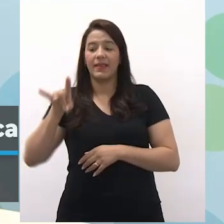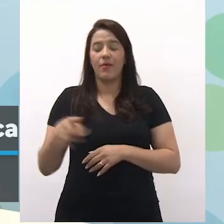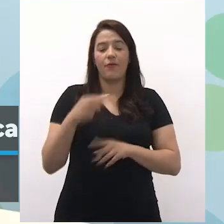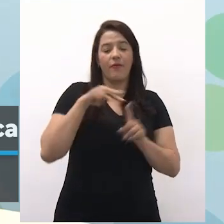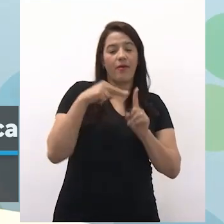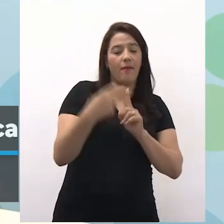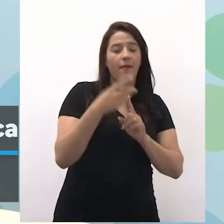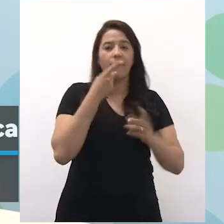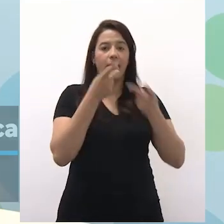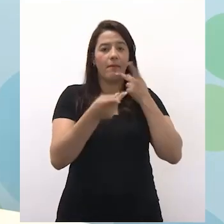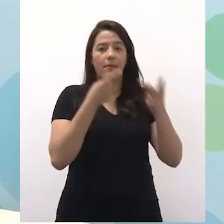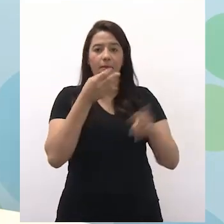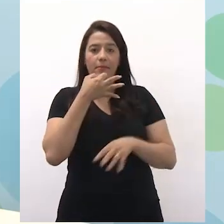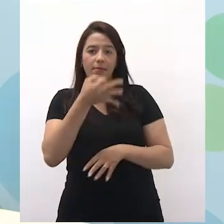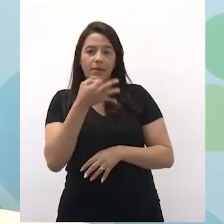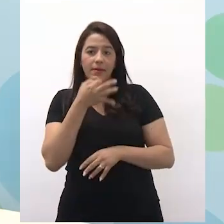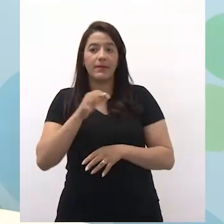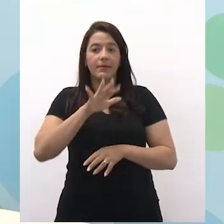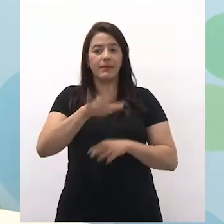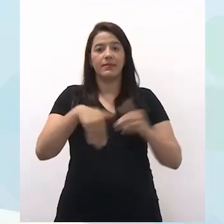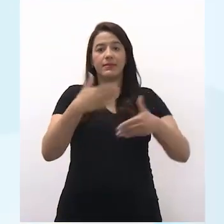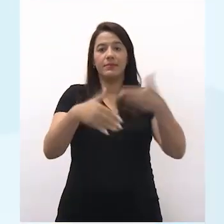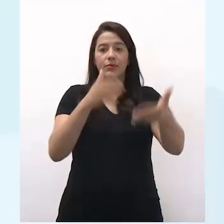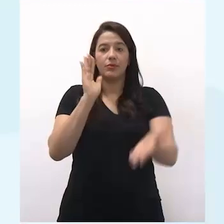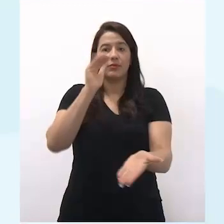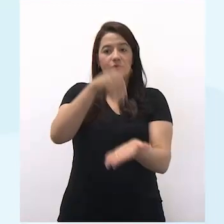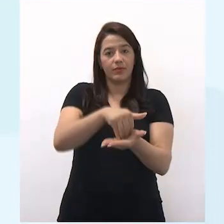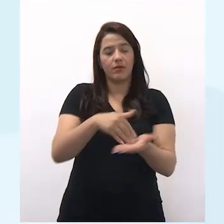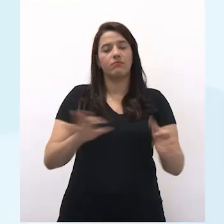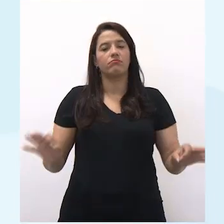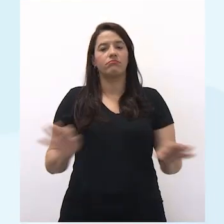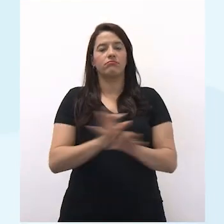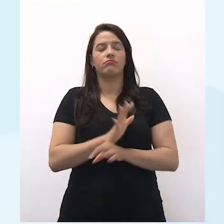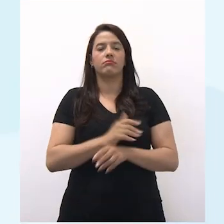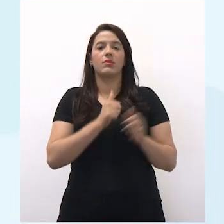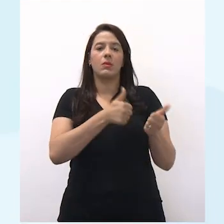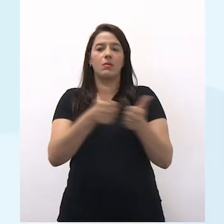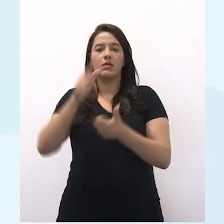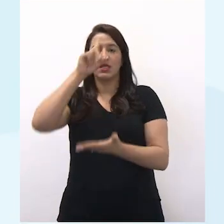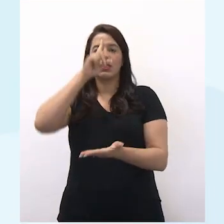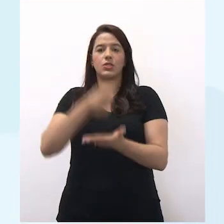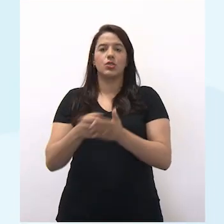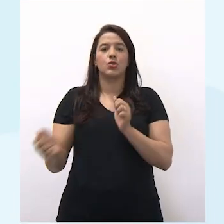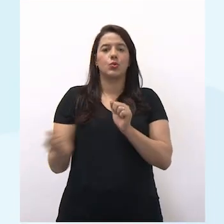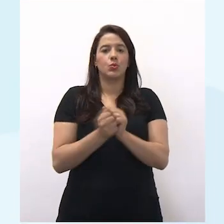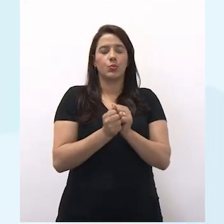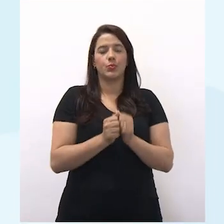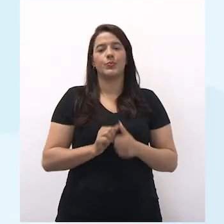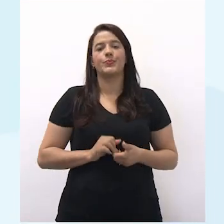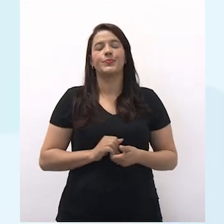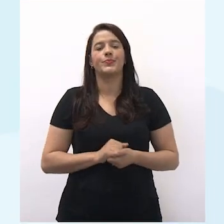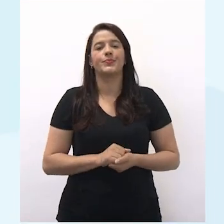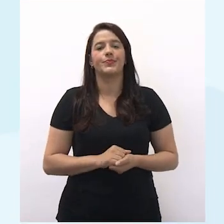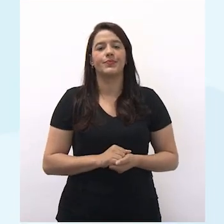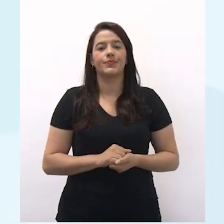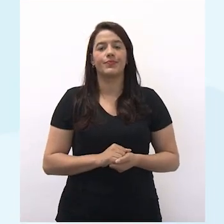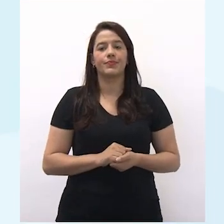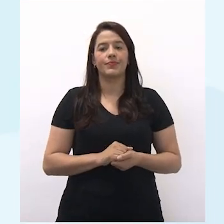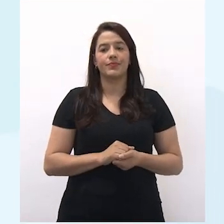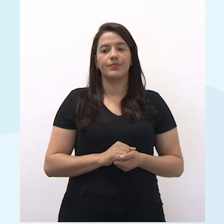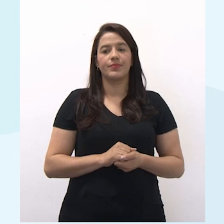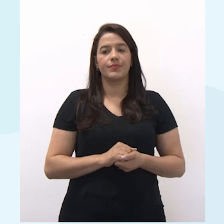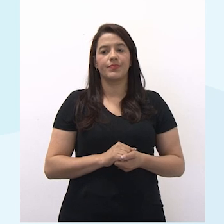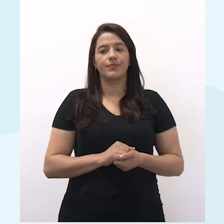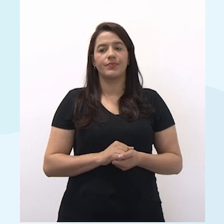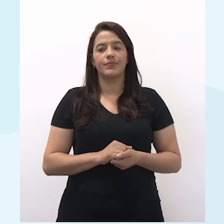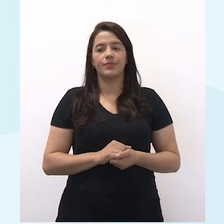vista, e no Sim. final o conselho era soberano Sim, no que se decidia aí, né? Exatamente. No próximo